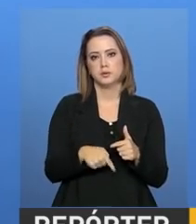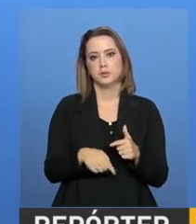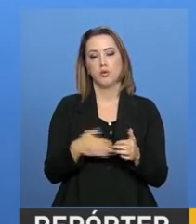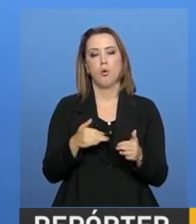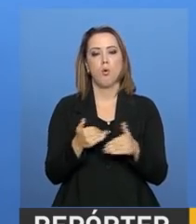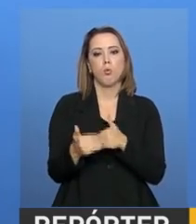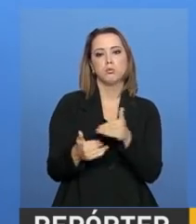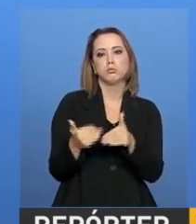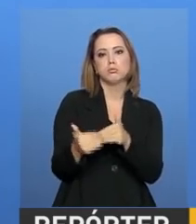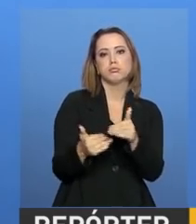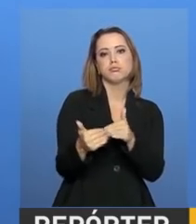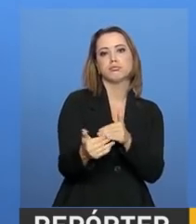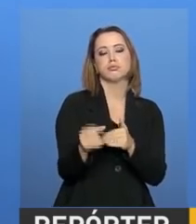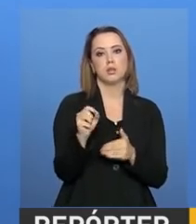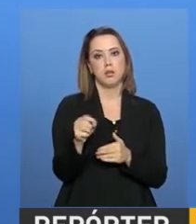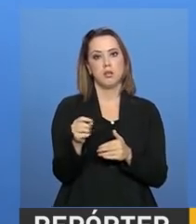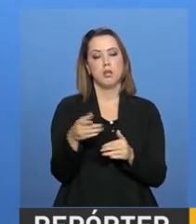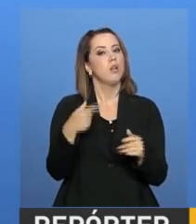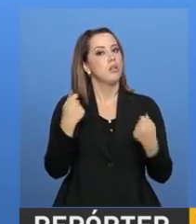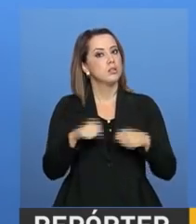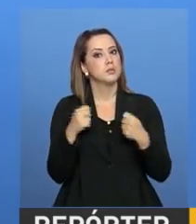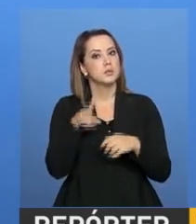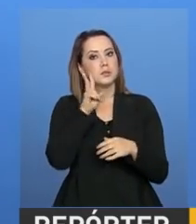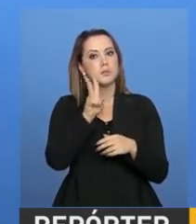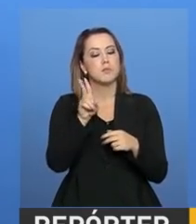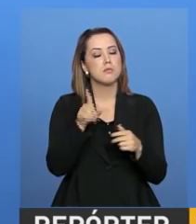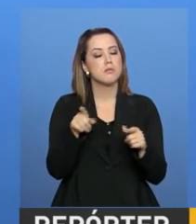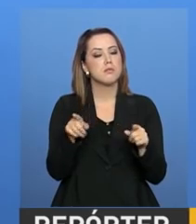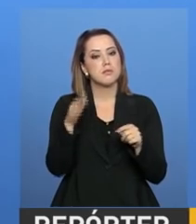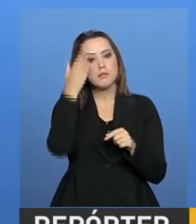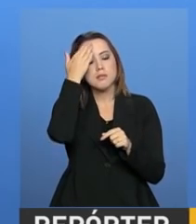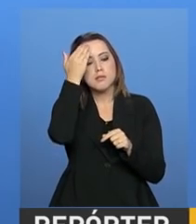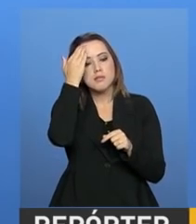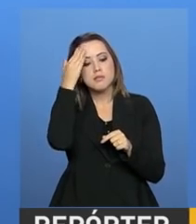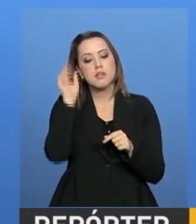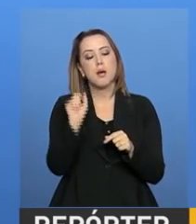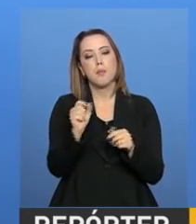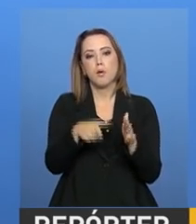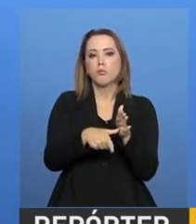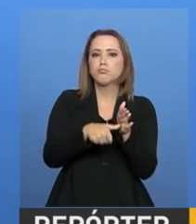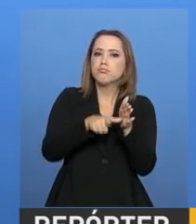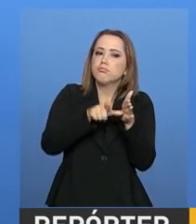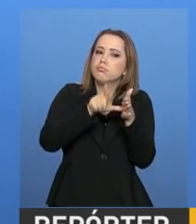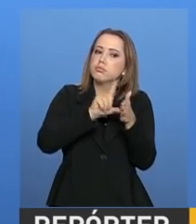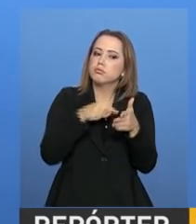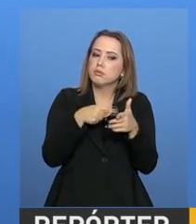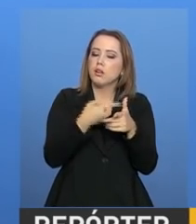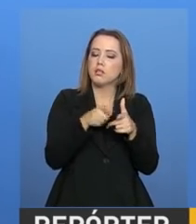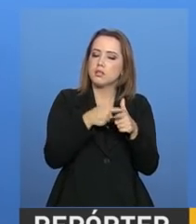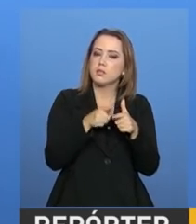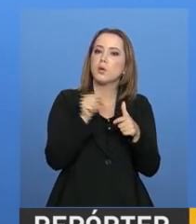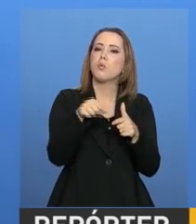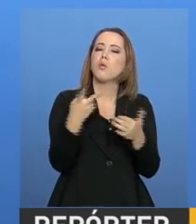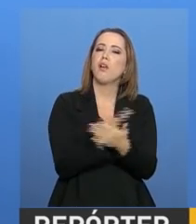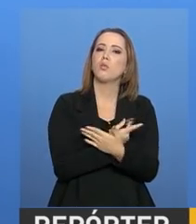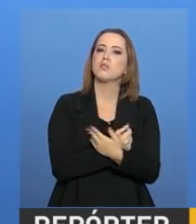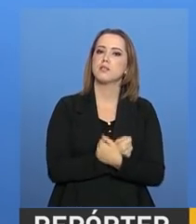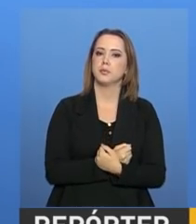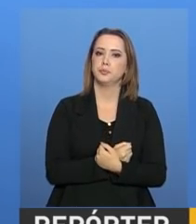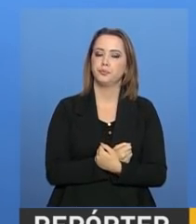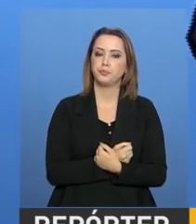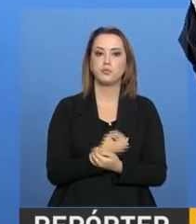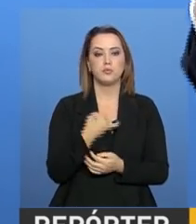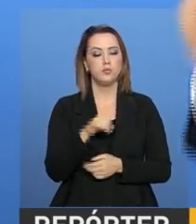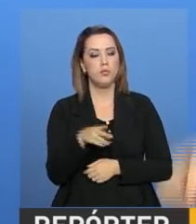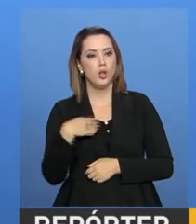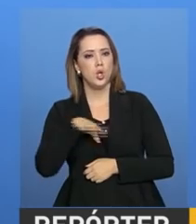os efeitos dos problemas nós temos que ir atrás dos efeitos atrás das causas e na raiz do problema se nós olharmos de